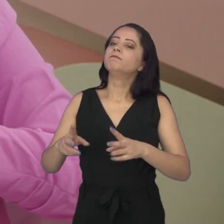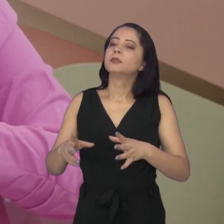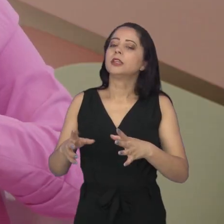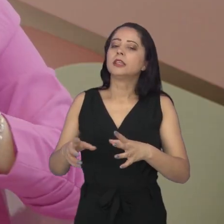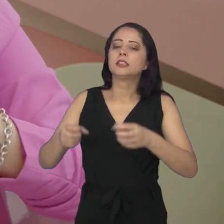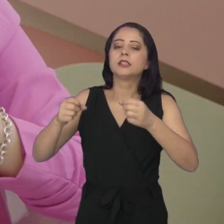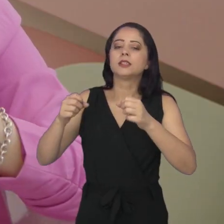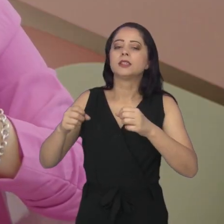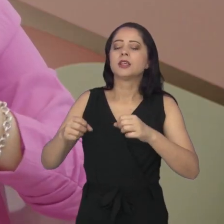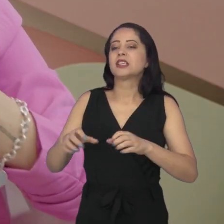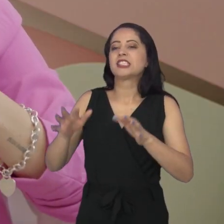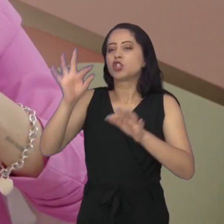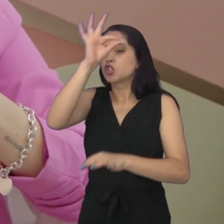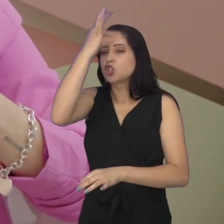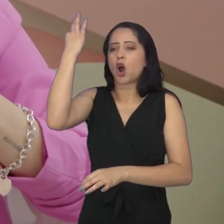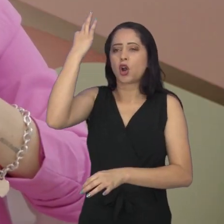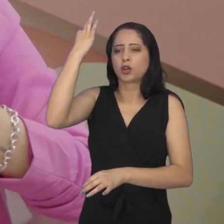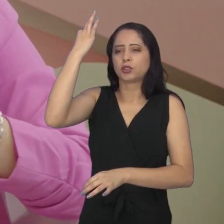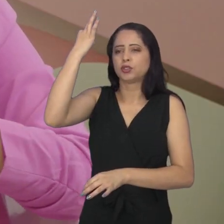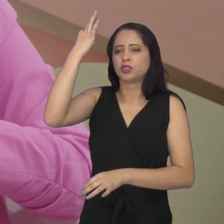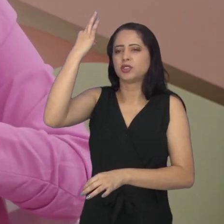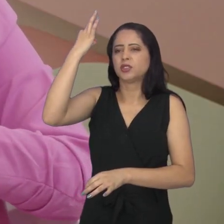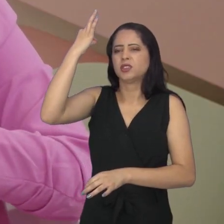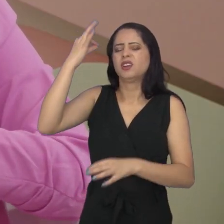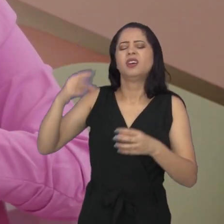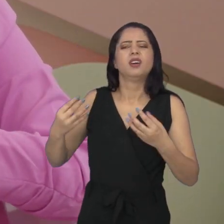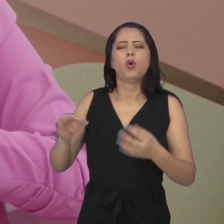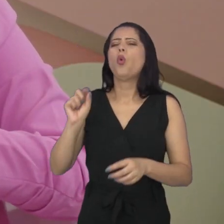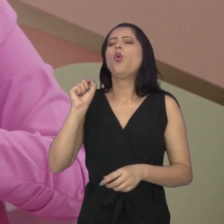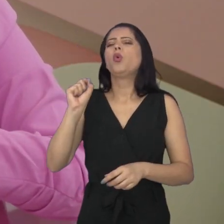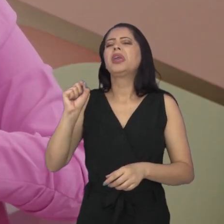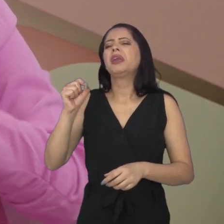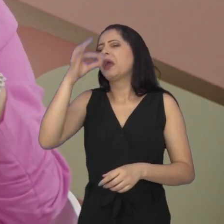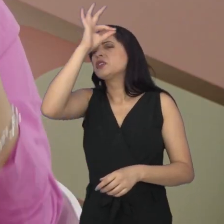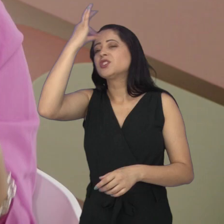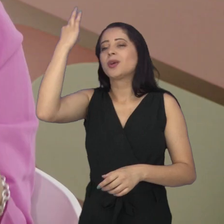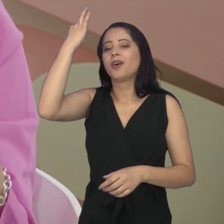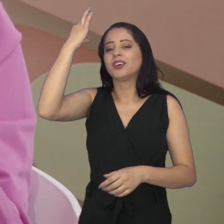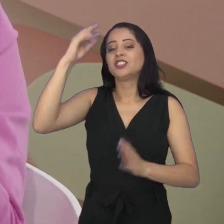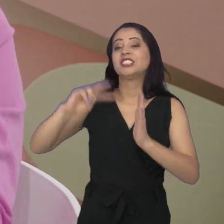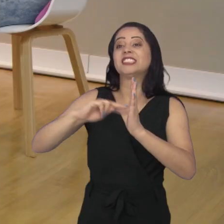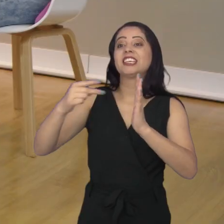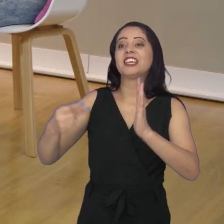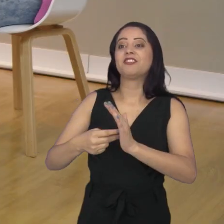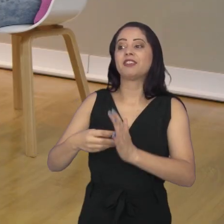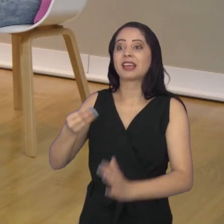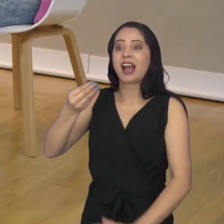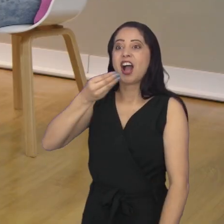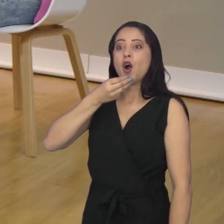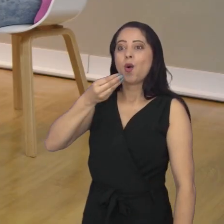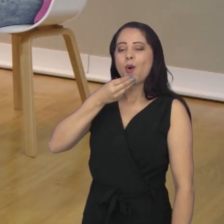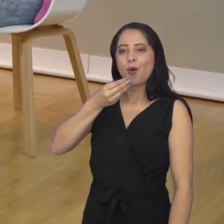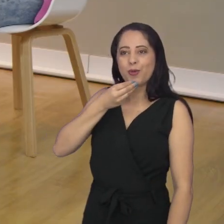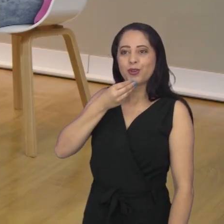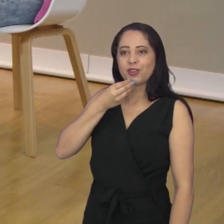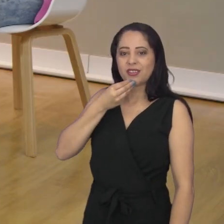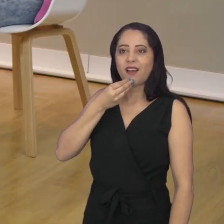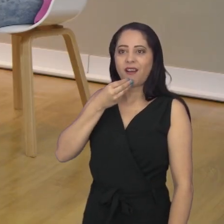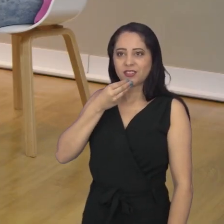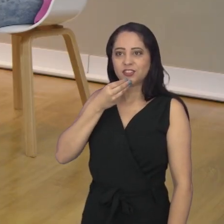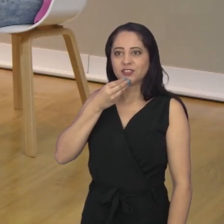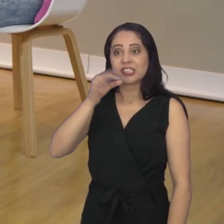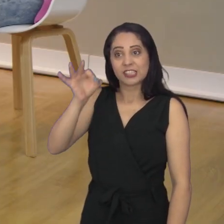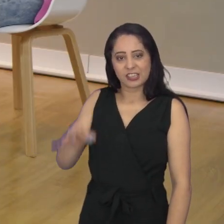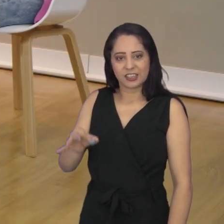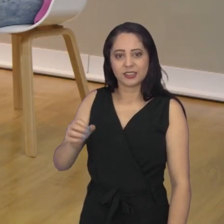fala sobre sorte. A sorte, na realidade, é a oportunidade encontrando alguém que está preparado. É verdade.